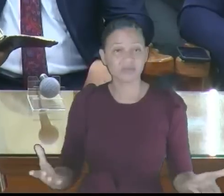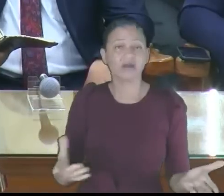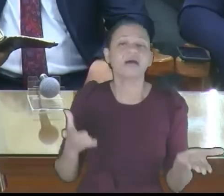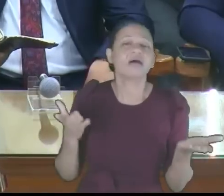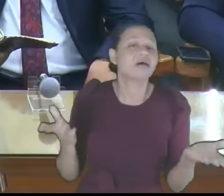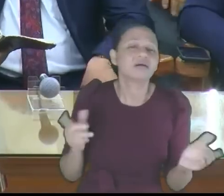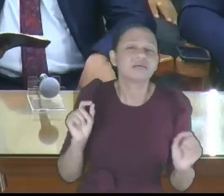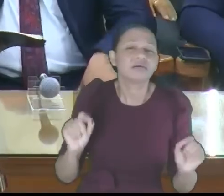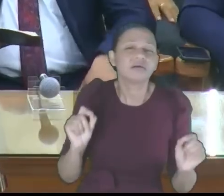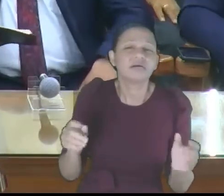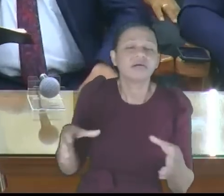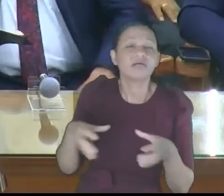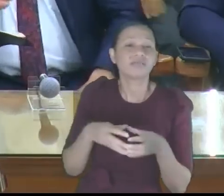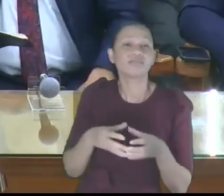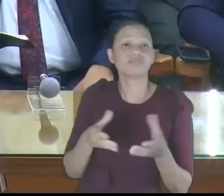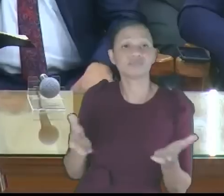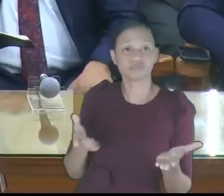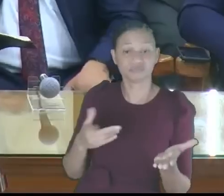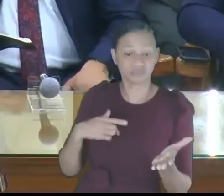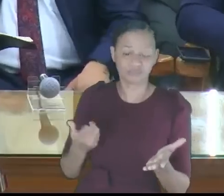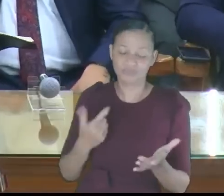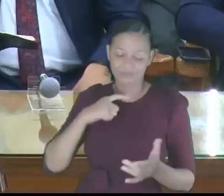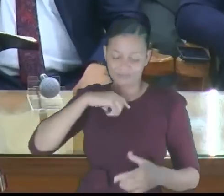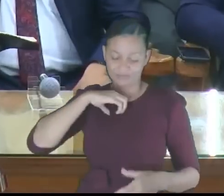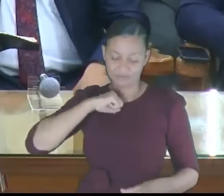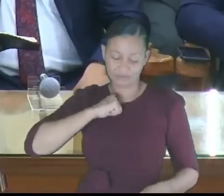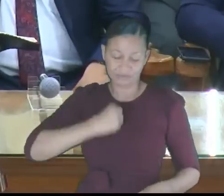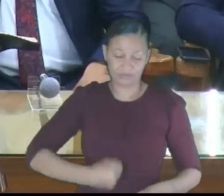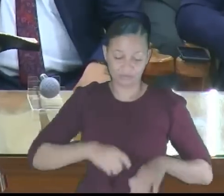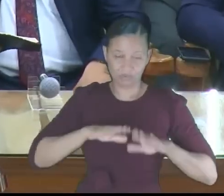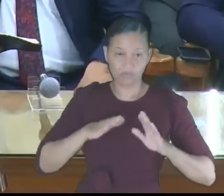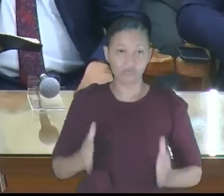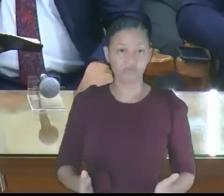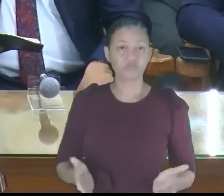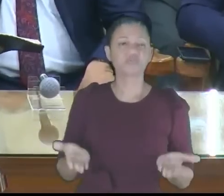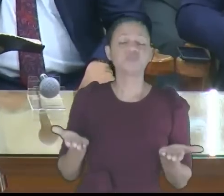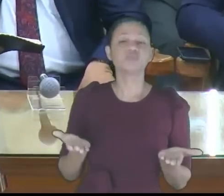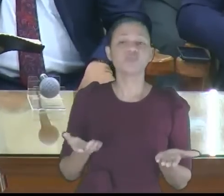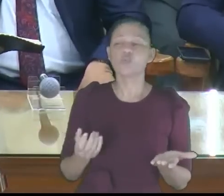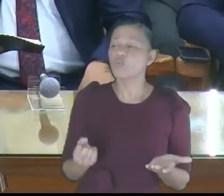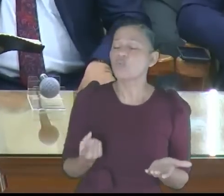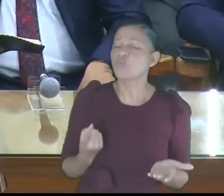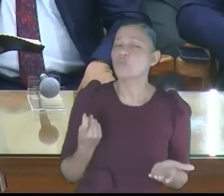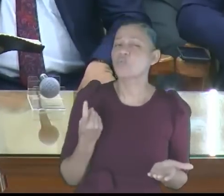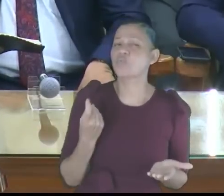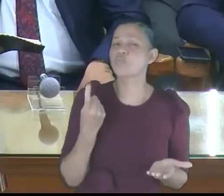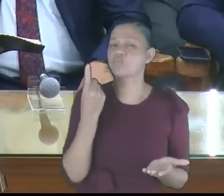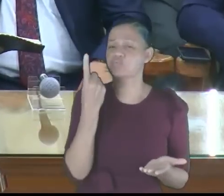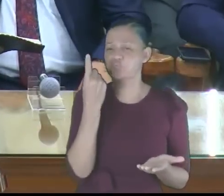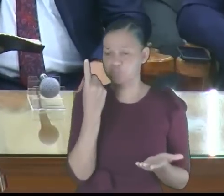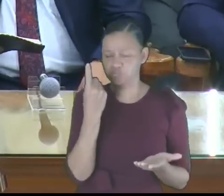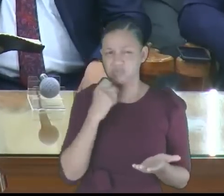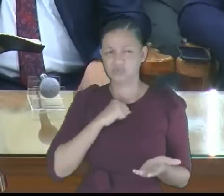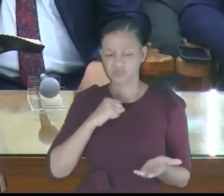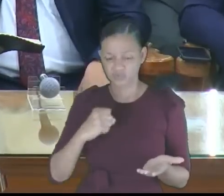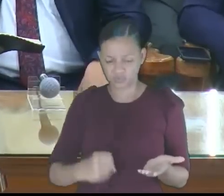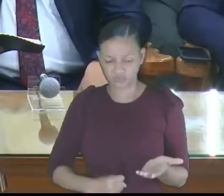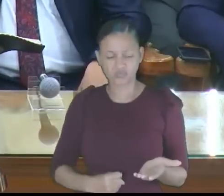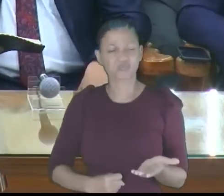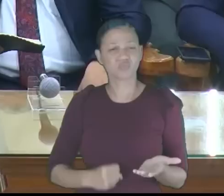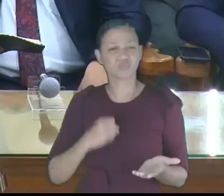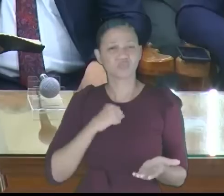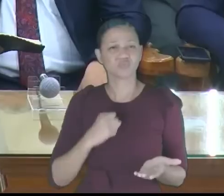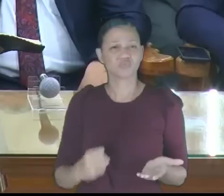sumo sacerdote? Hoje não tem mais sumo sacerdote na terra. Quem é o único sacerdote que chega, o único sumo